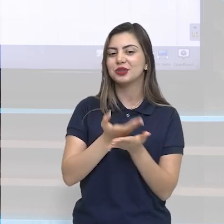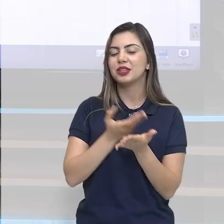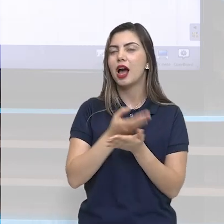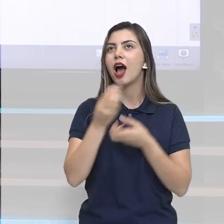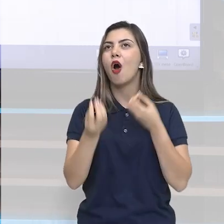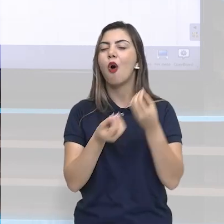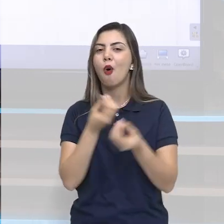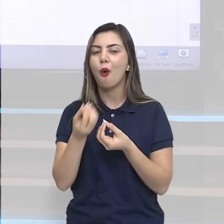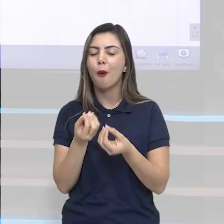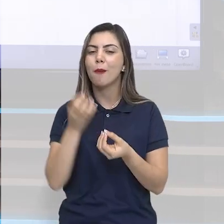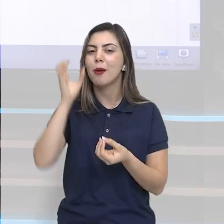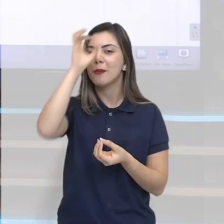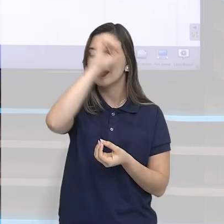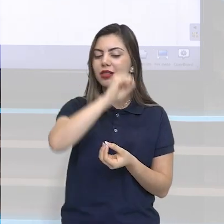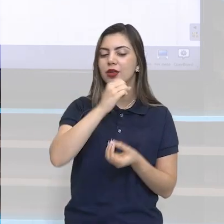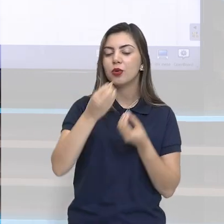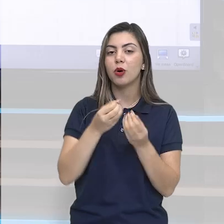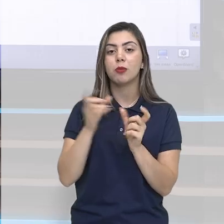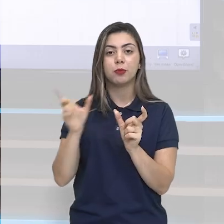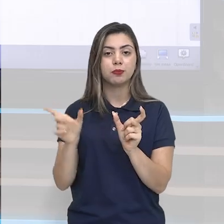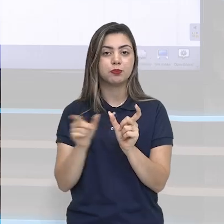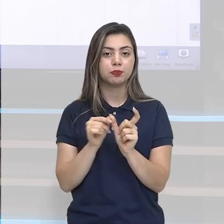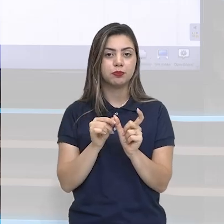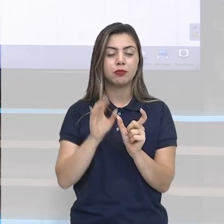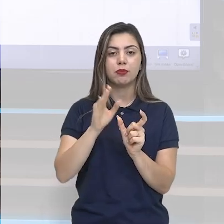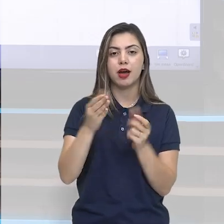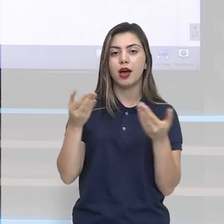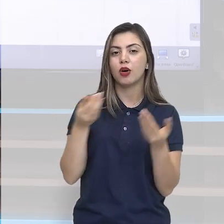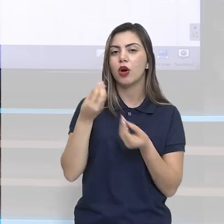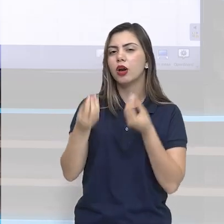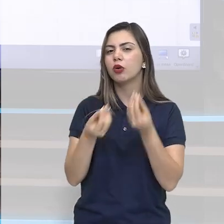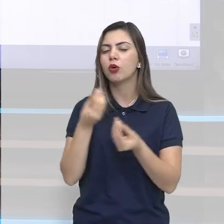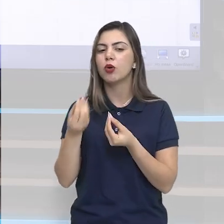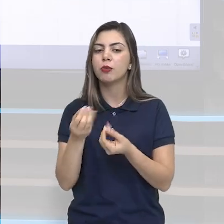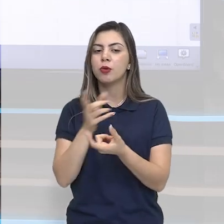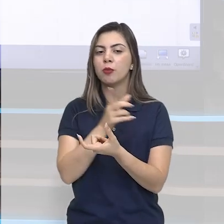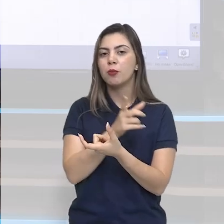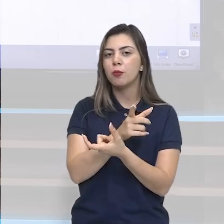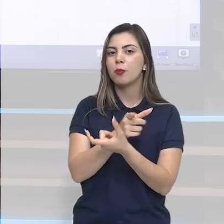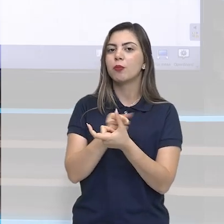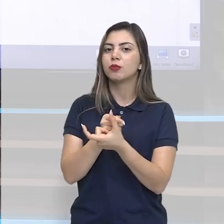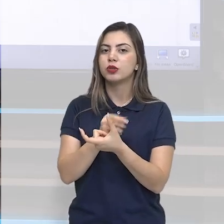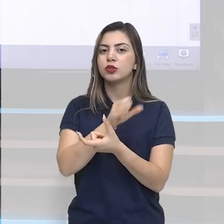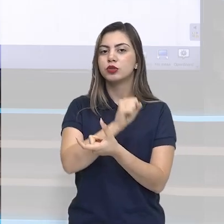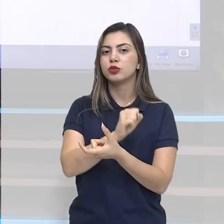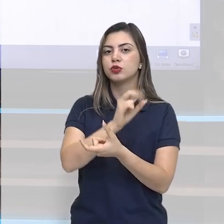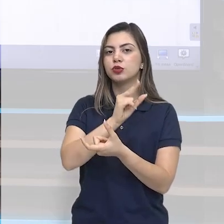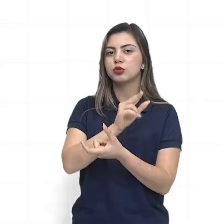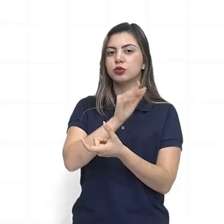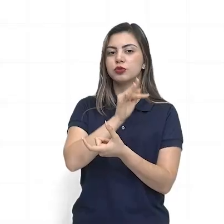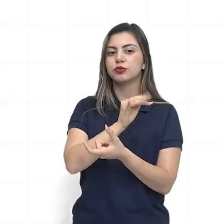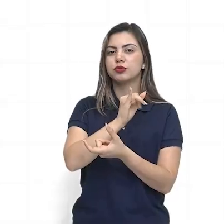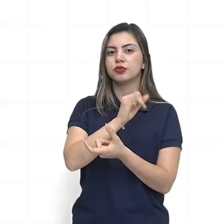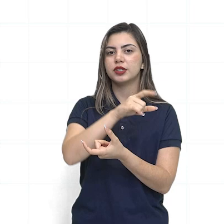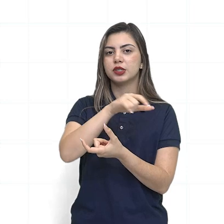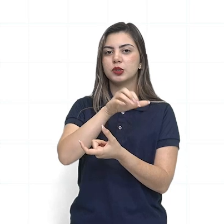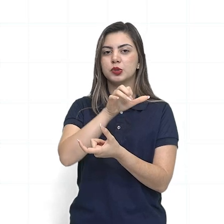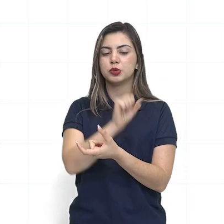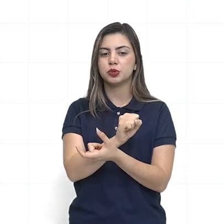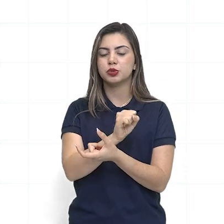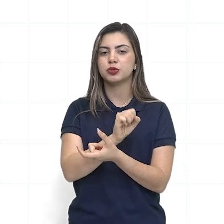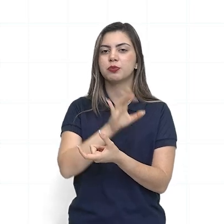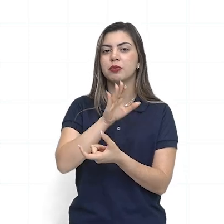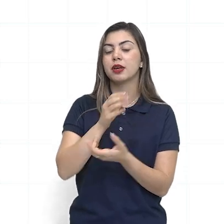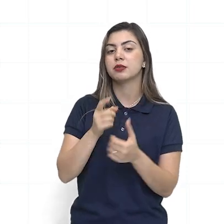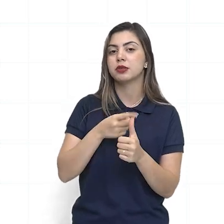como se formam as palavras com os prefixos, vamos entender então agora com os sufixos. Vamos lá. Primeiro você